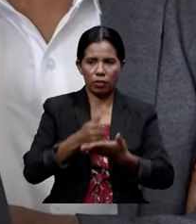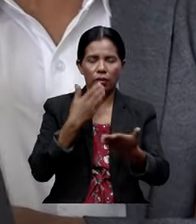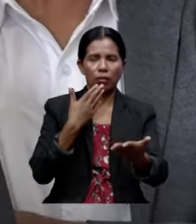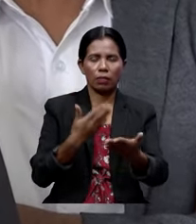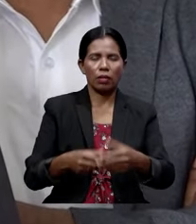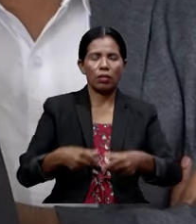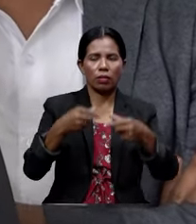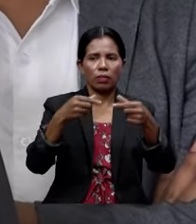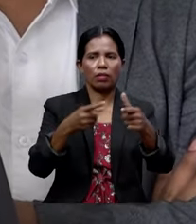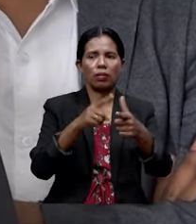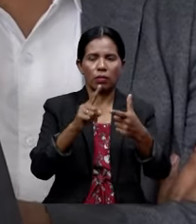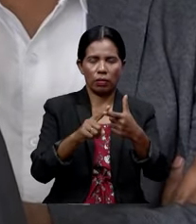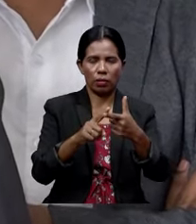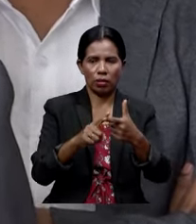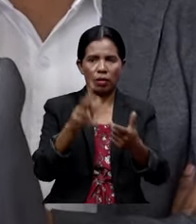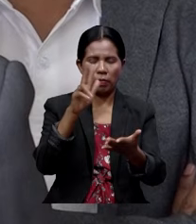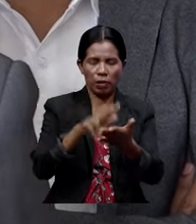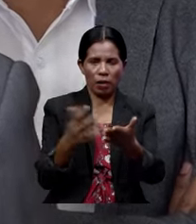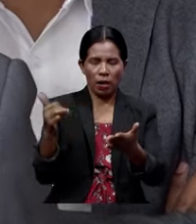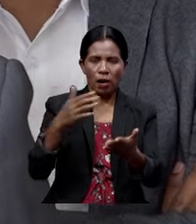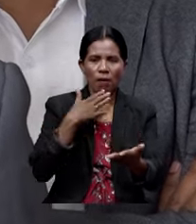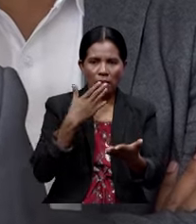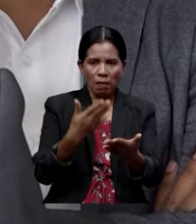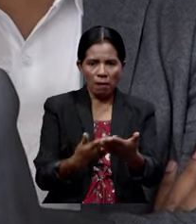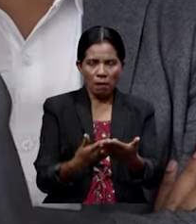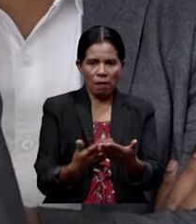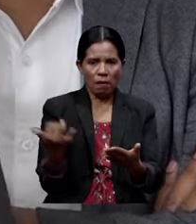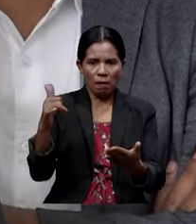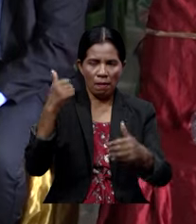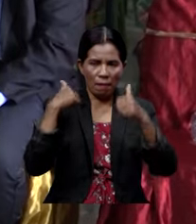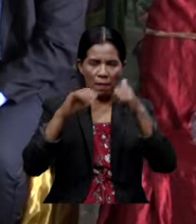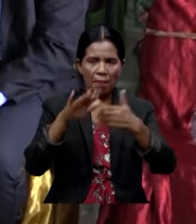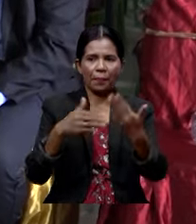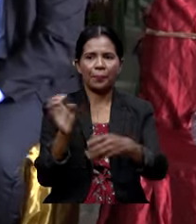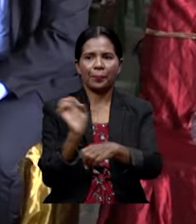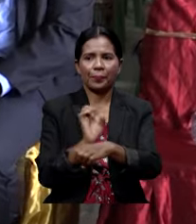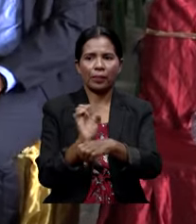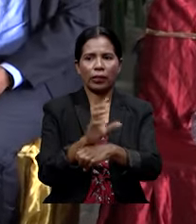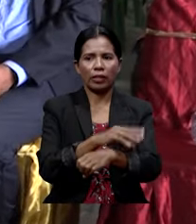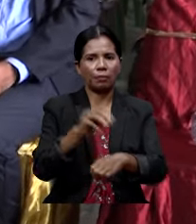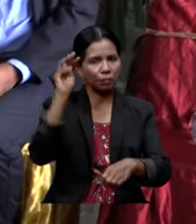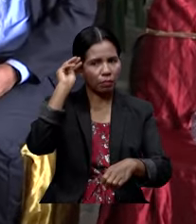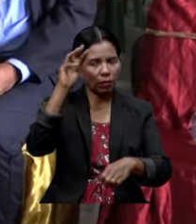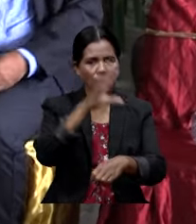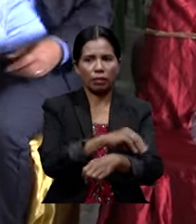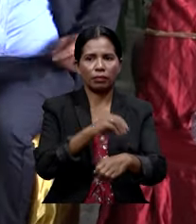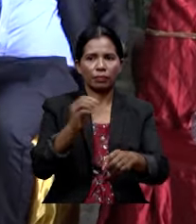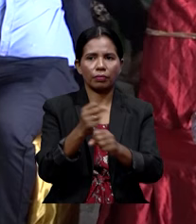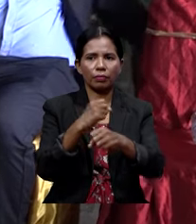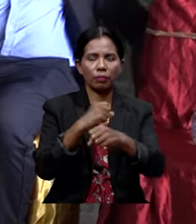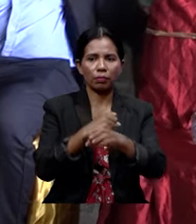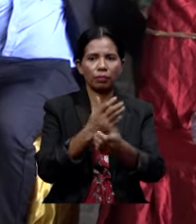belo fo para depois bele promove sira dia clutang e essa minha atividades econômicas antes né ministro comércio na indústria hala ona